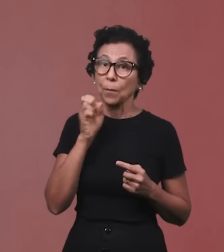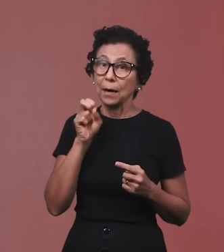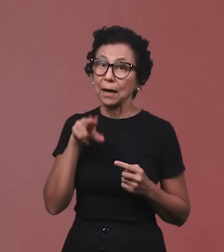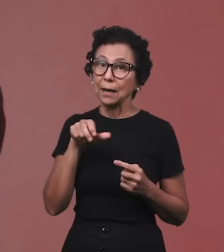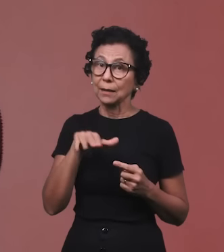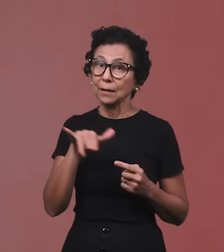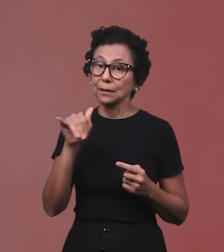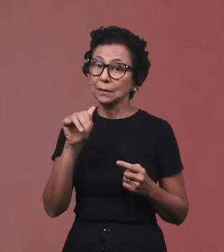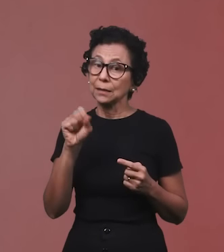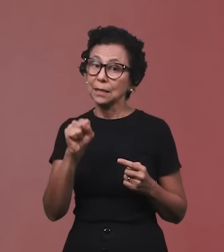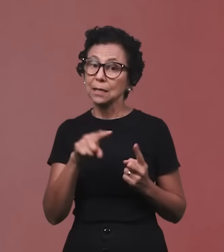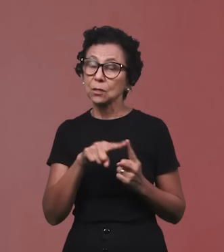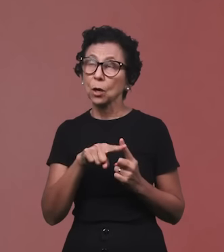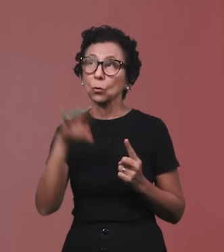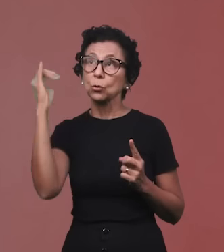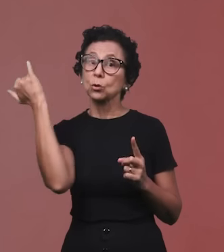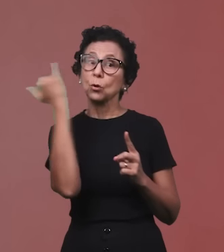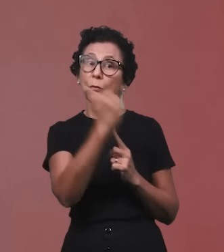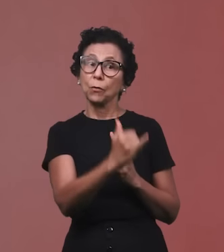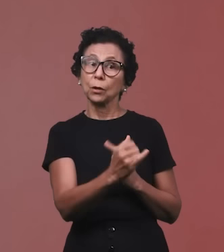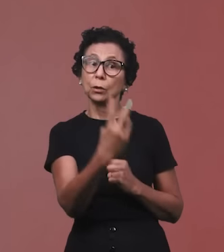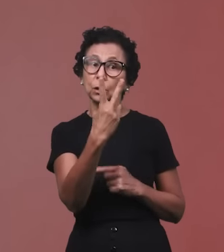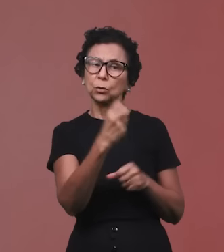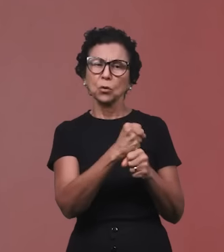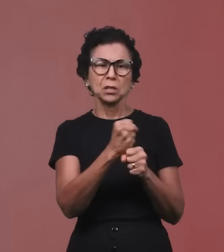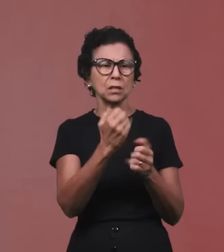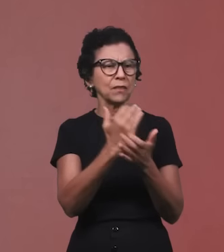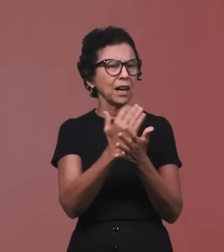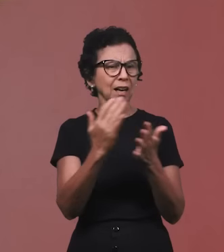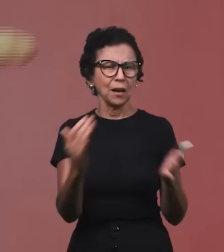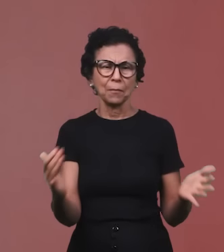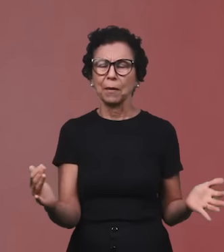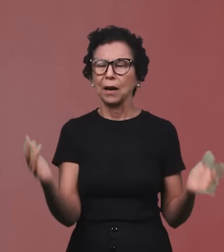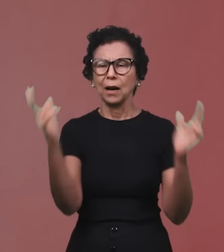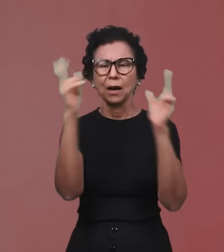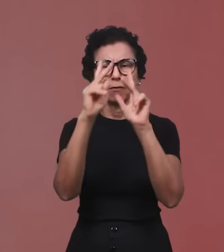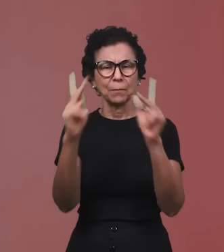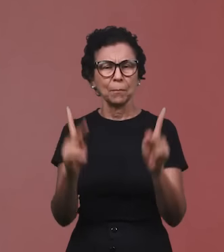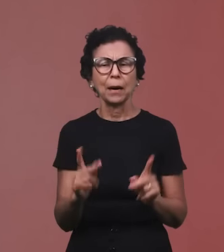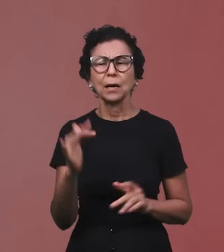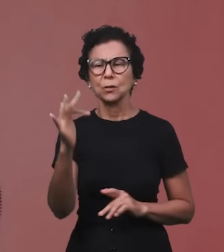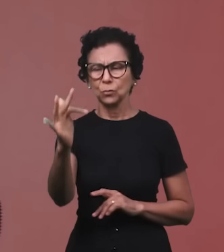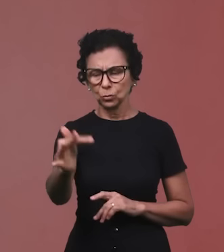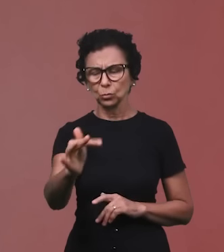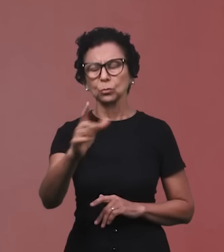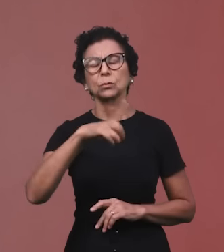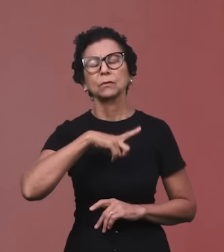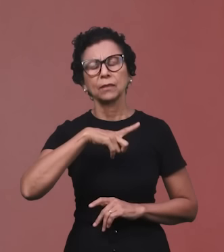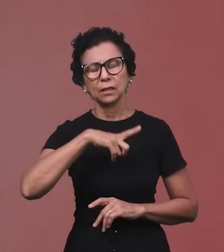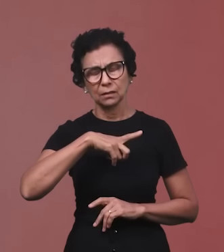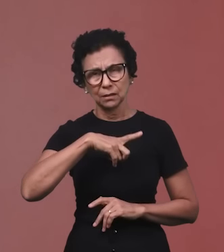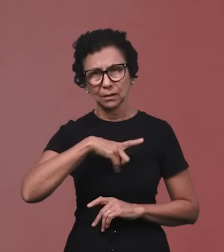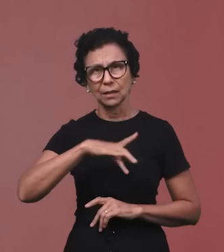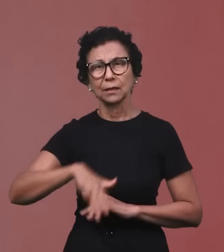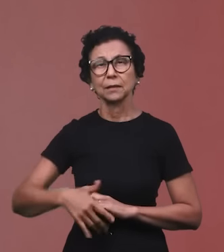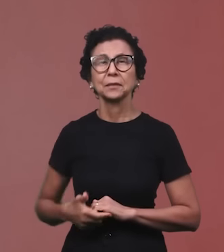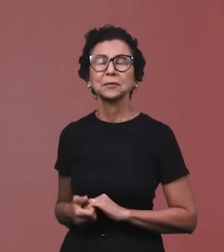anos, tudo isso vai acabar, vai haver paz. Então vamos resistir, porque vai haver paz, não sei o quê. E pegou, olha, nós vamos